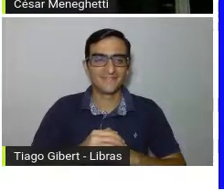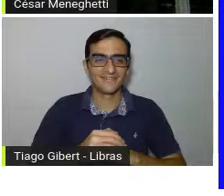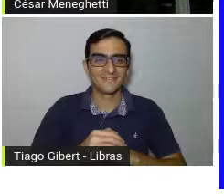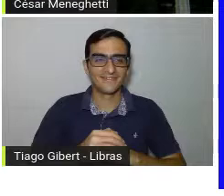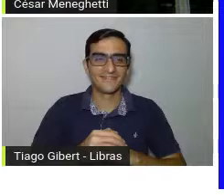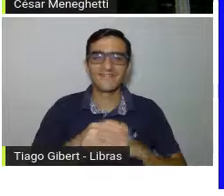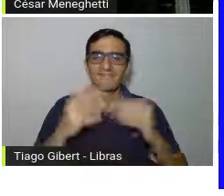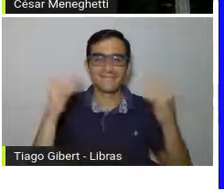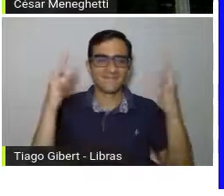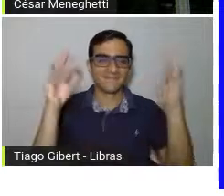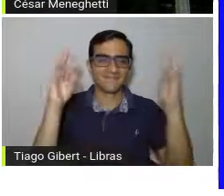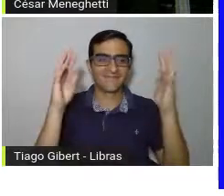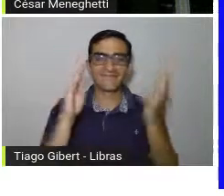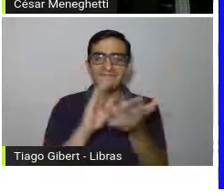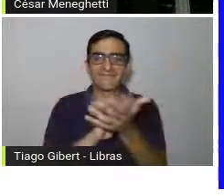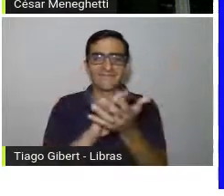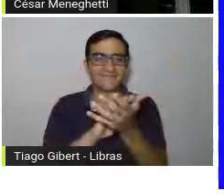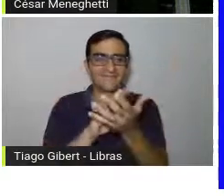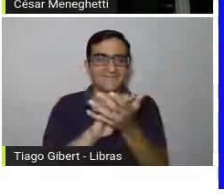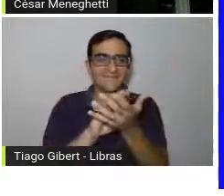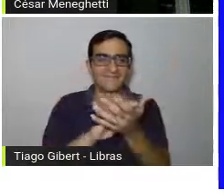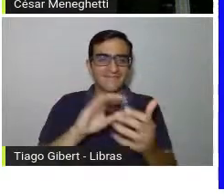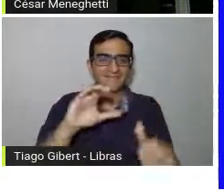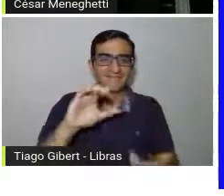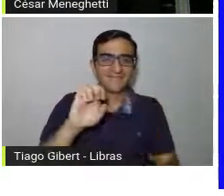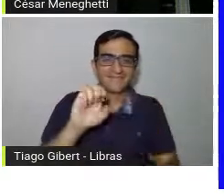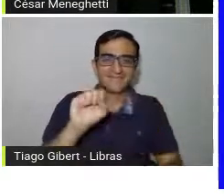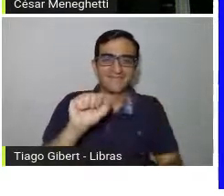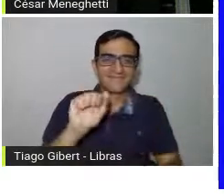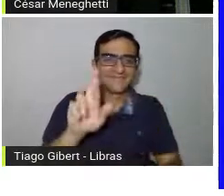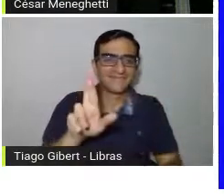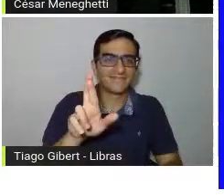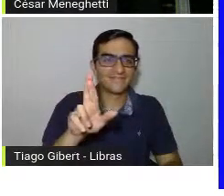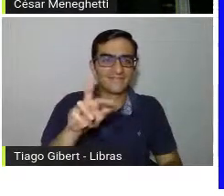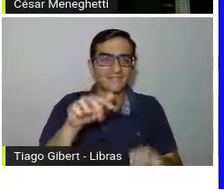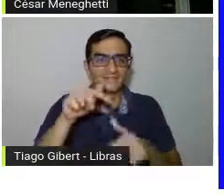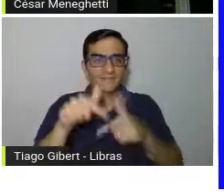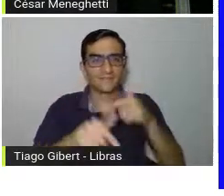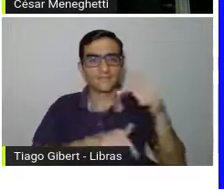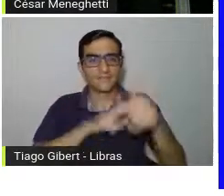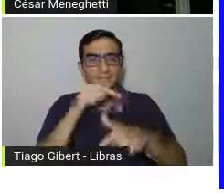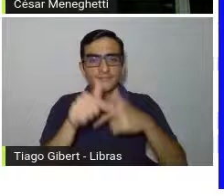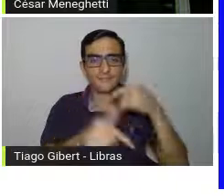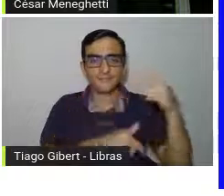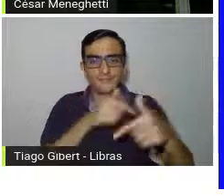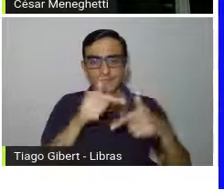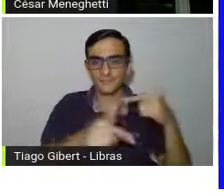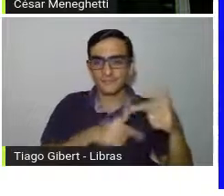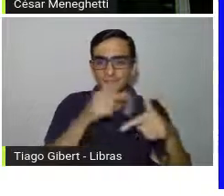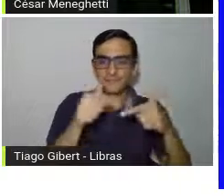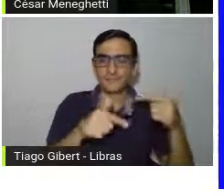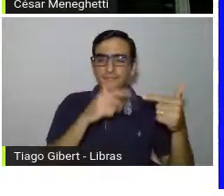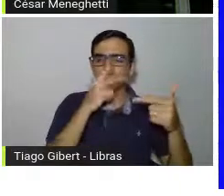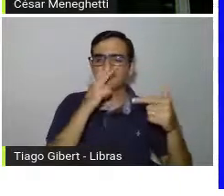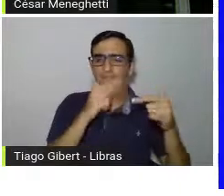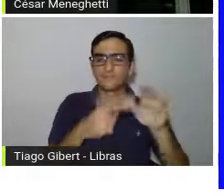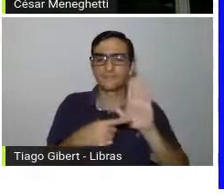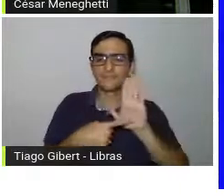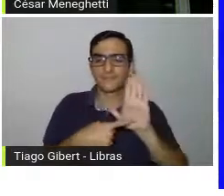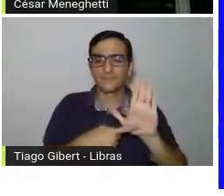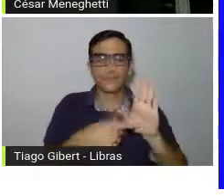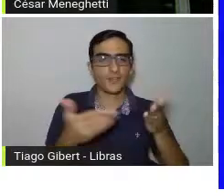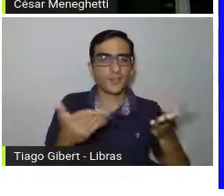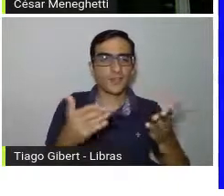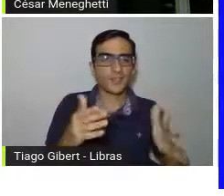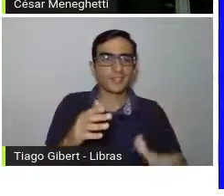Aí, parabéns, César, demais. Demais, esse trabalho traz todas as... A gente ia fazer a descrição